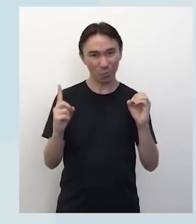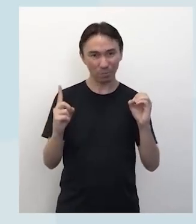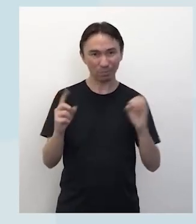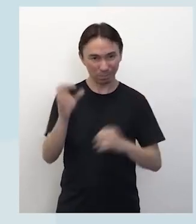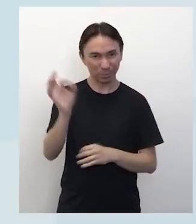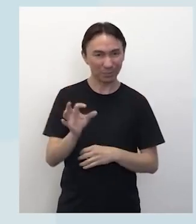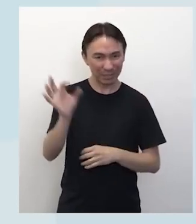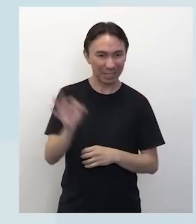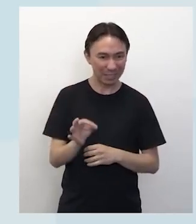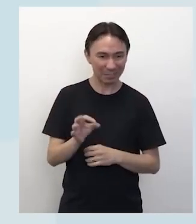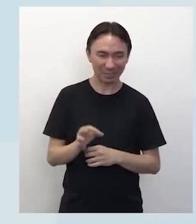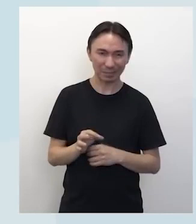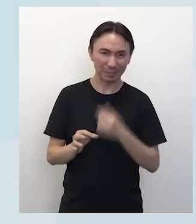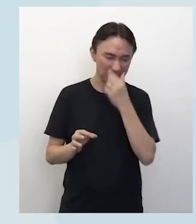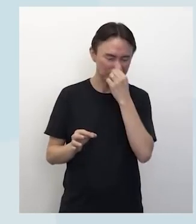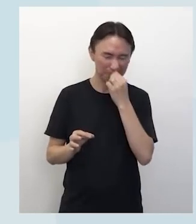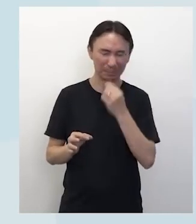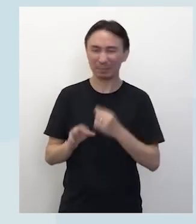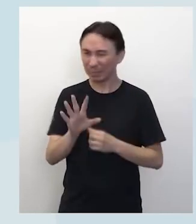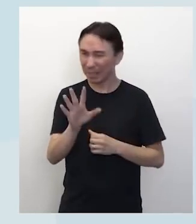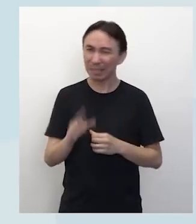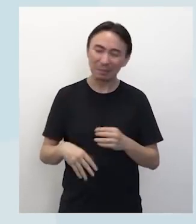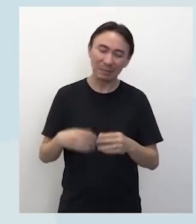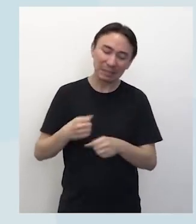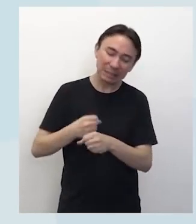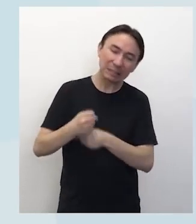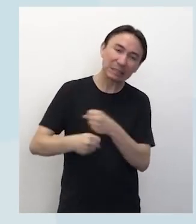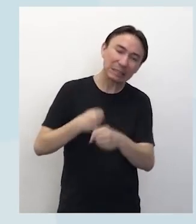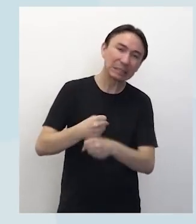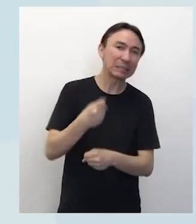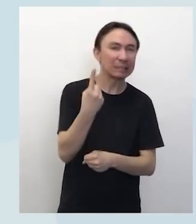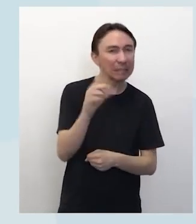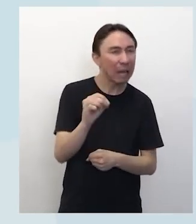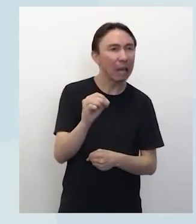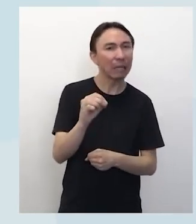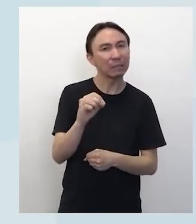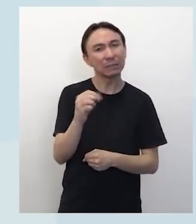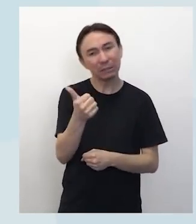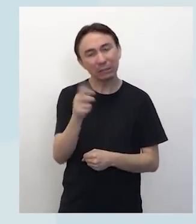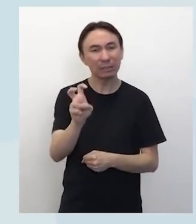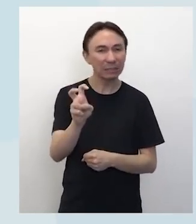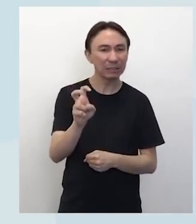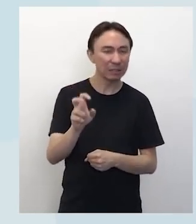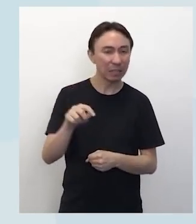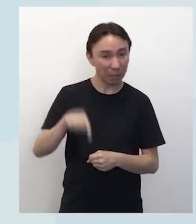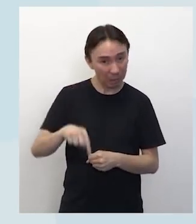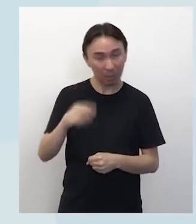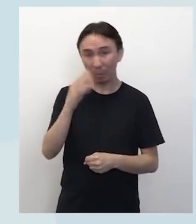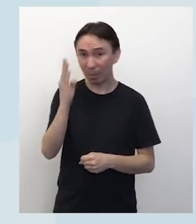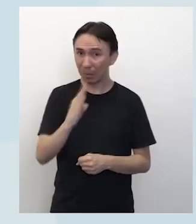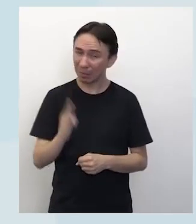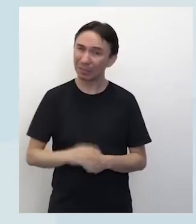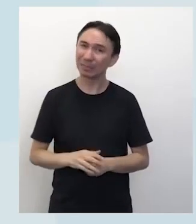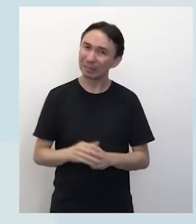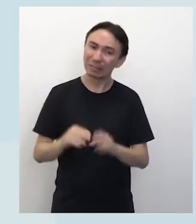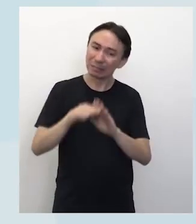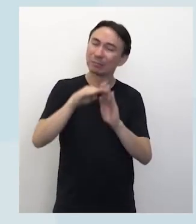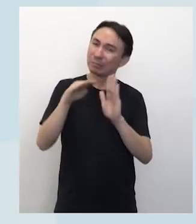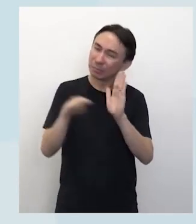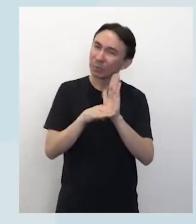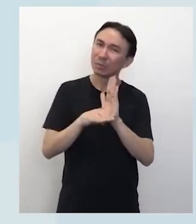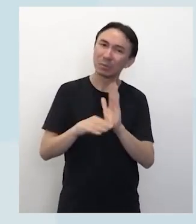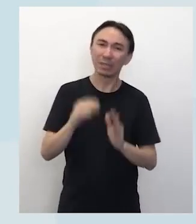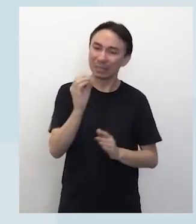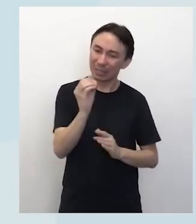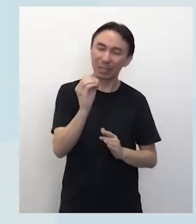anual. A tendência é que daqui uns 10, 15 anos diminua, né, para a porcentagem em torno de 0,8, 0,9%,